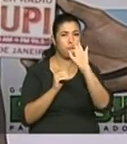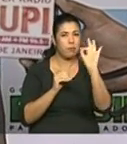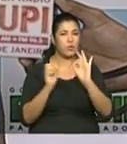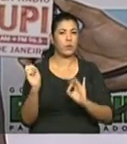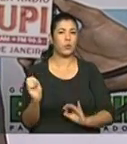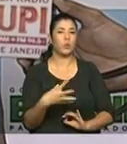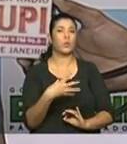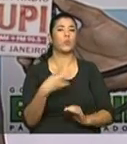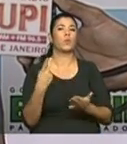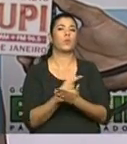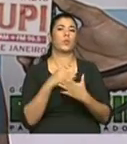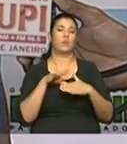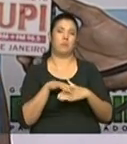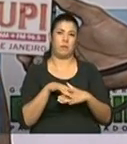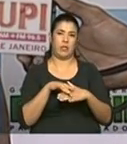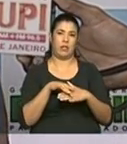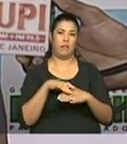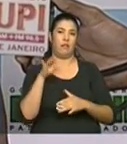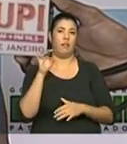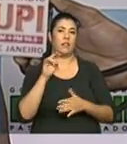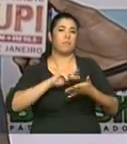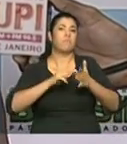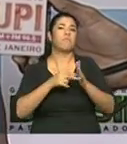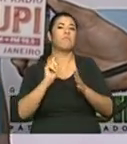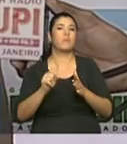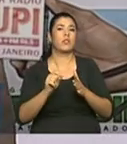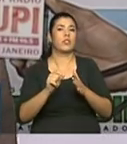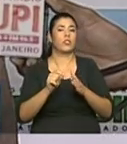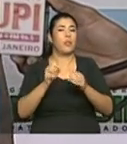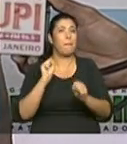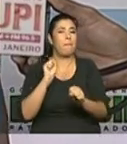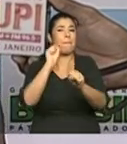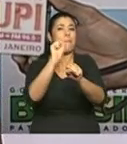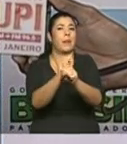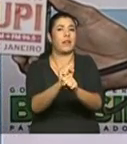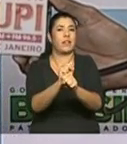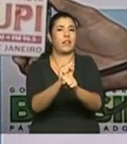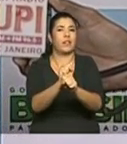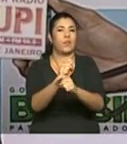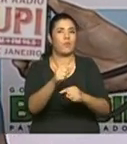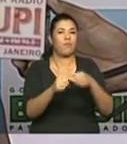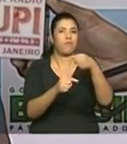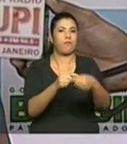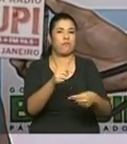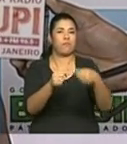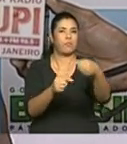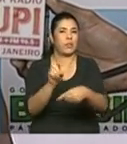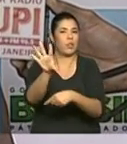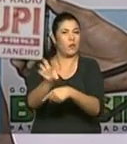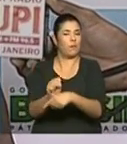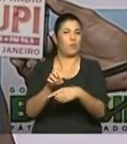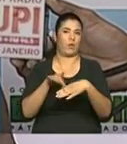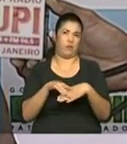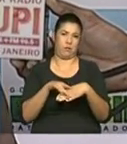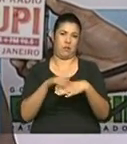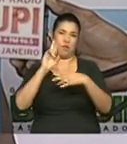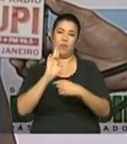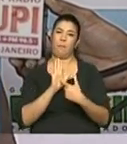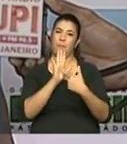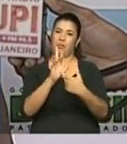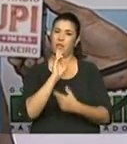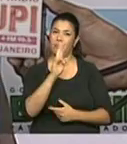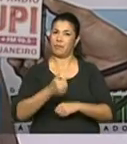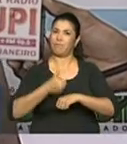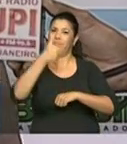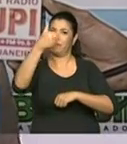casos novos, significa que nós estamos interrompendo a transmissão da doença para outras pessoas, o que vai ter efeito consistente nos próximos anos